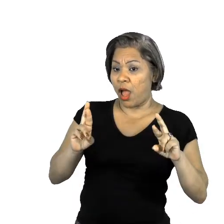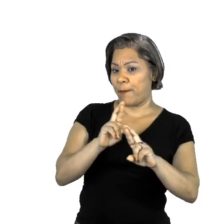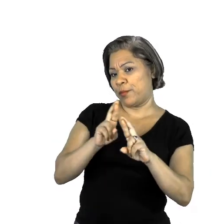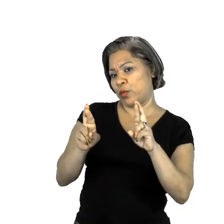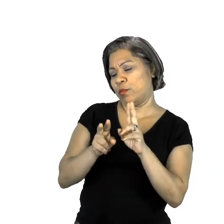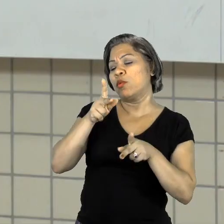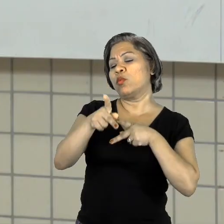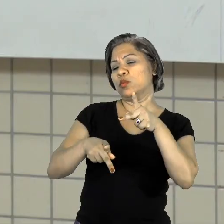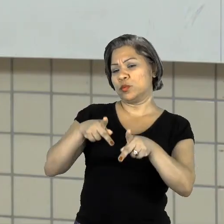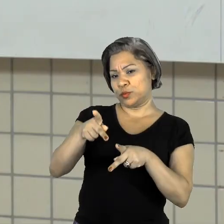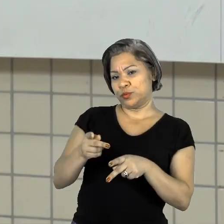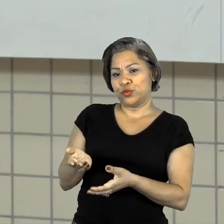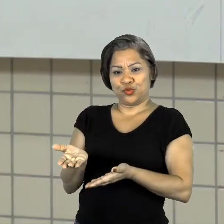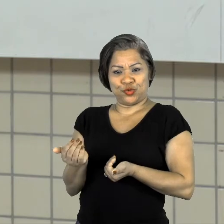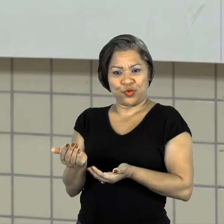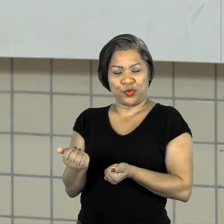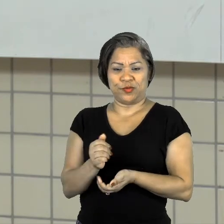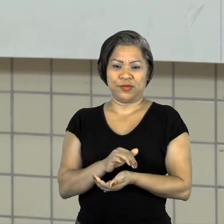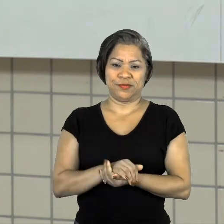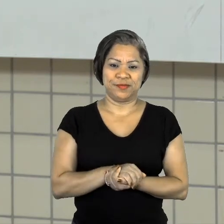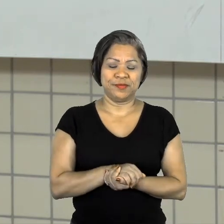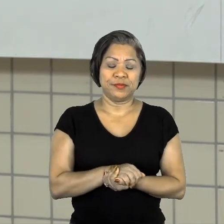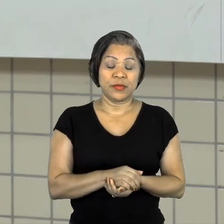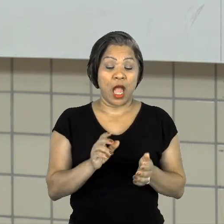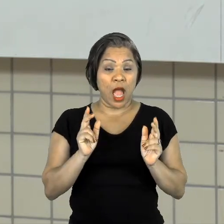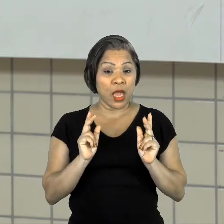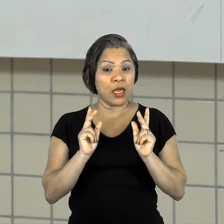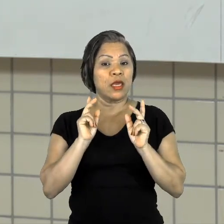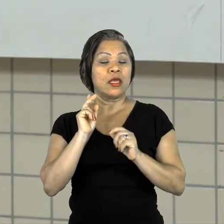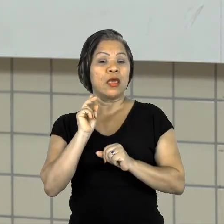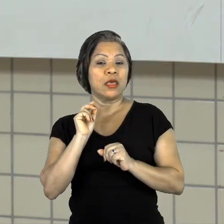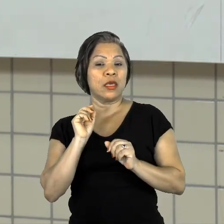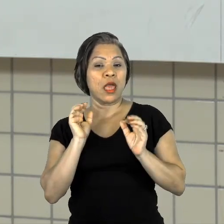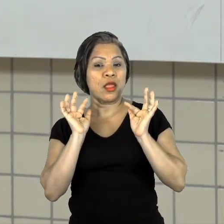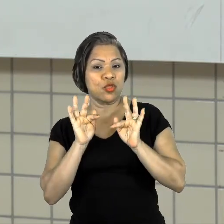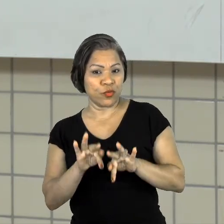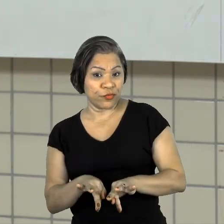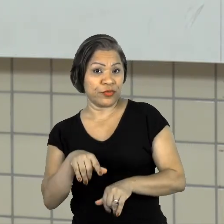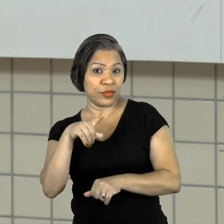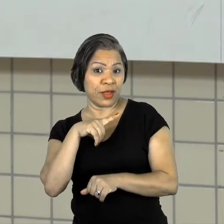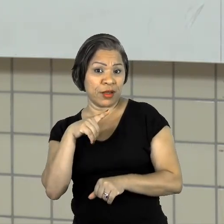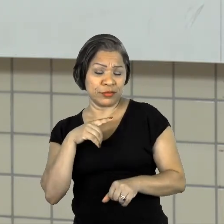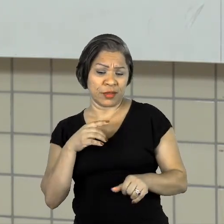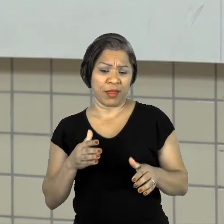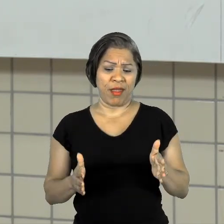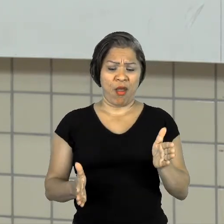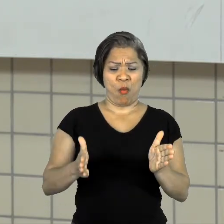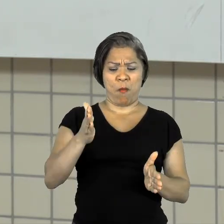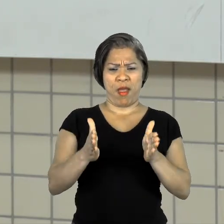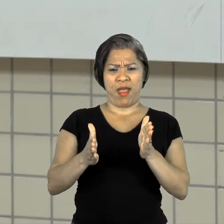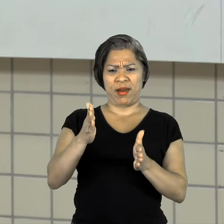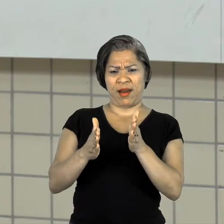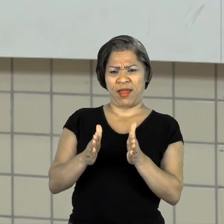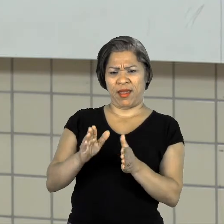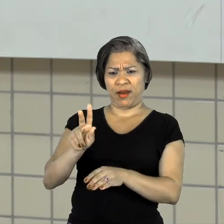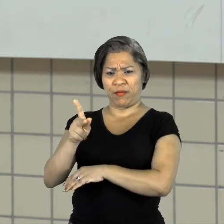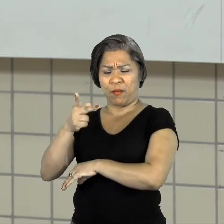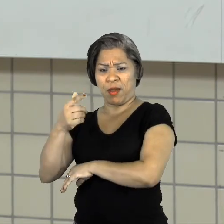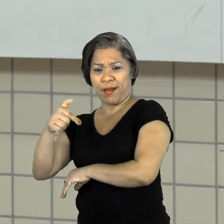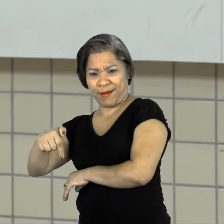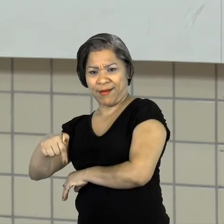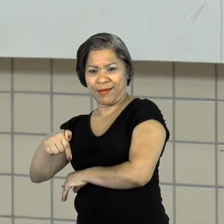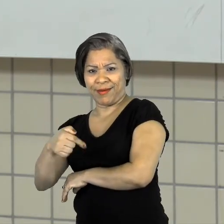jovem. Bom, e por fim também nós temos o paralelo que as HQs fazem com outras histórias.